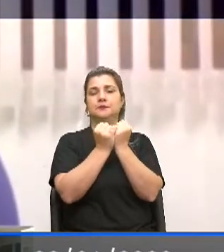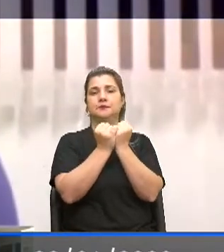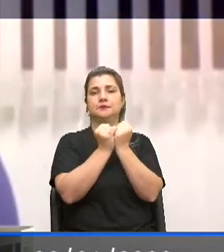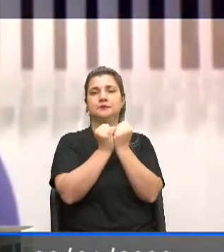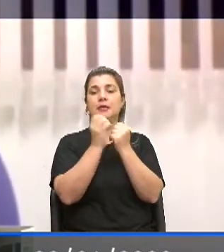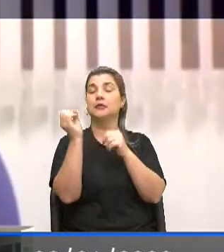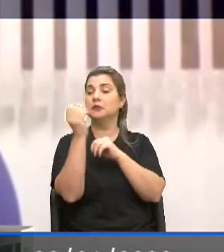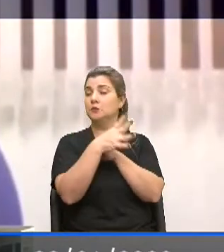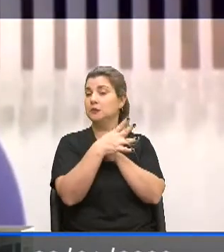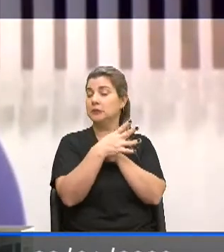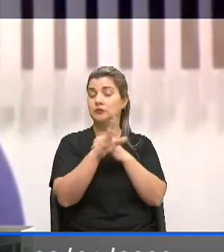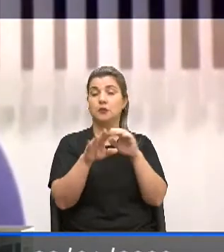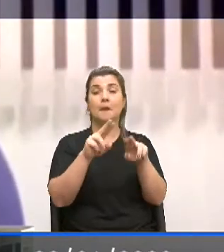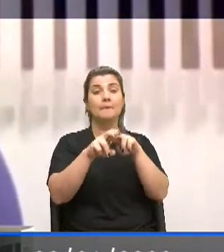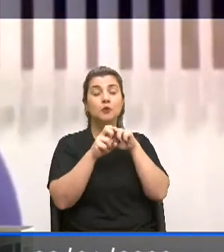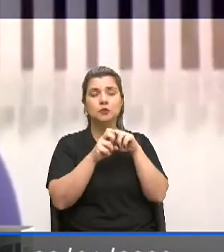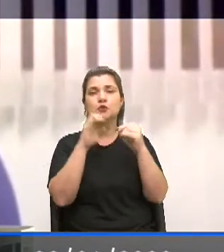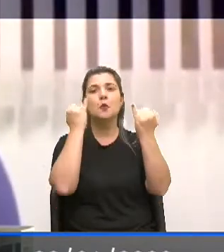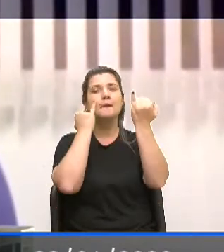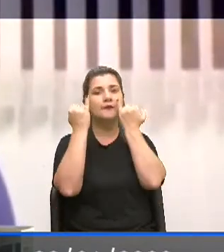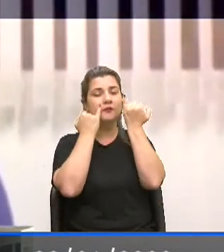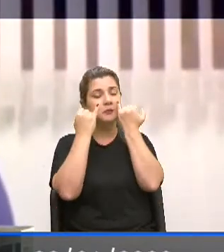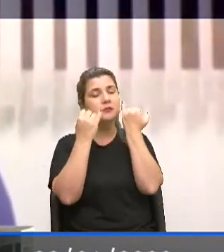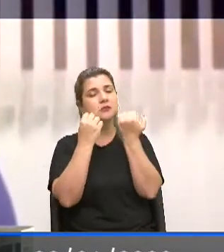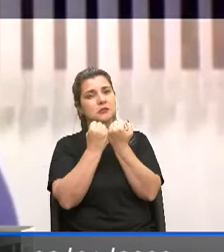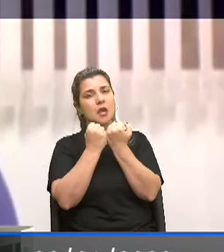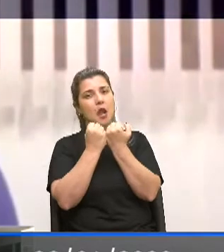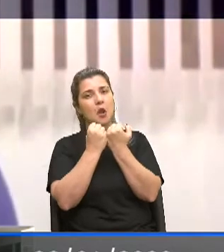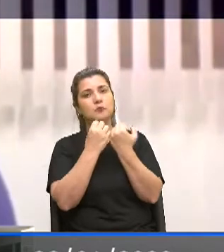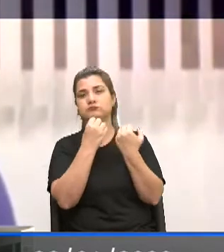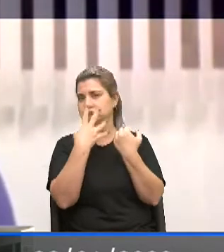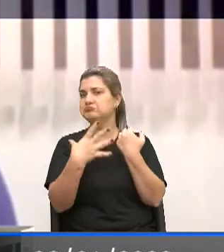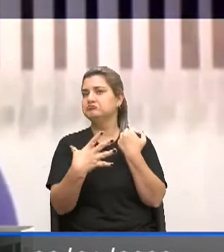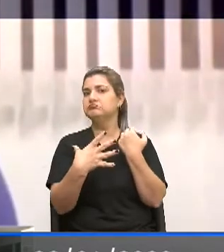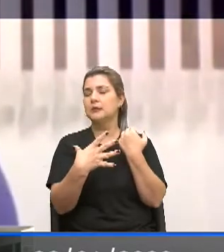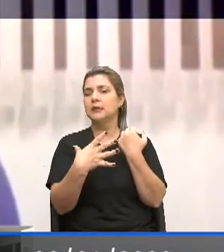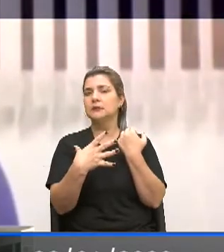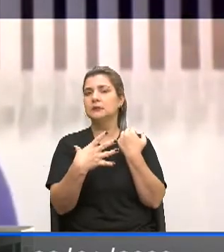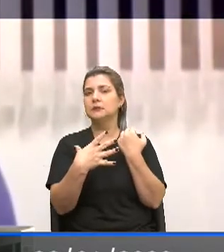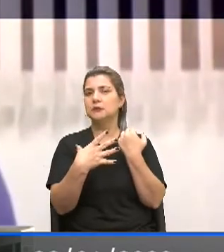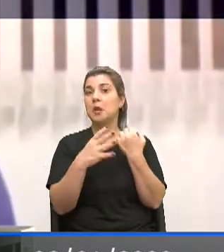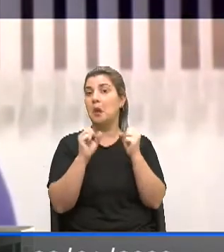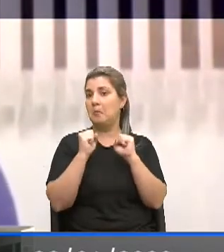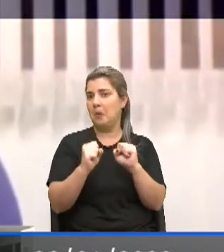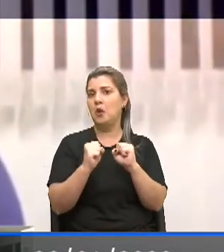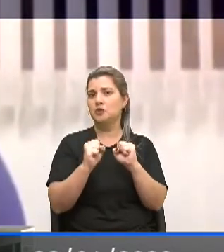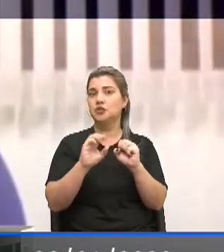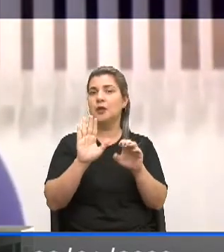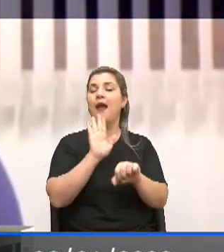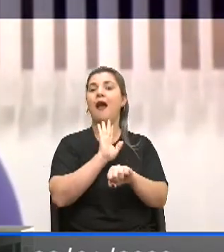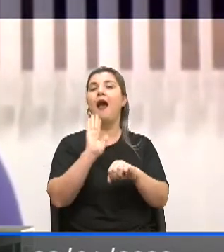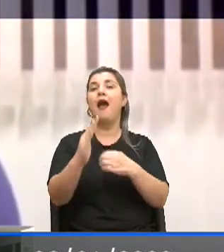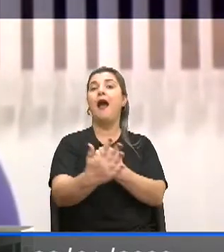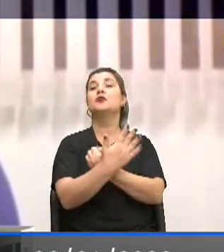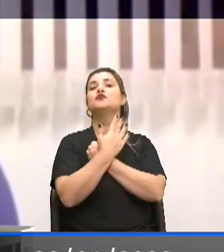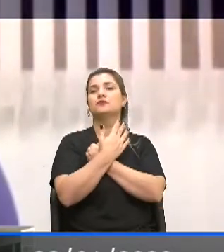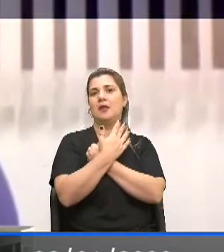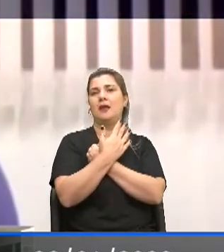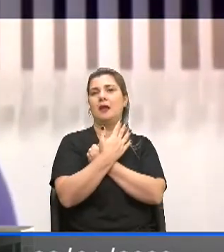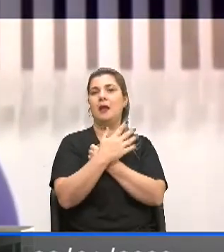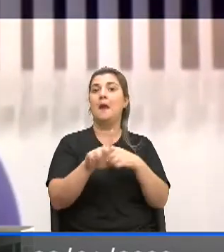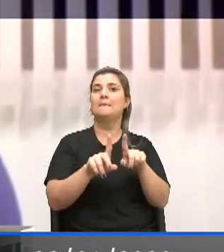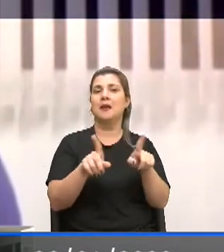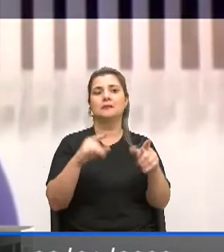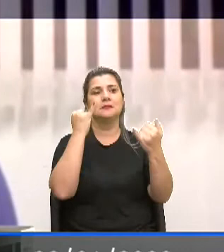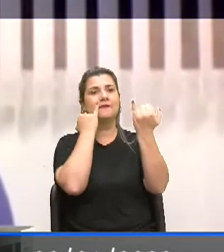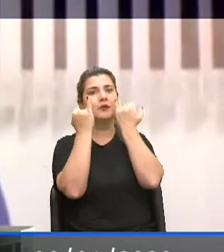Então, uma informação bem dada vai trazer benefícios. E, às vezes, uma informação não tão boa, ela também pode trazer prejuízos. Então, eu